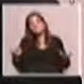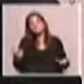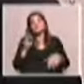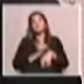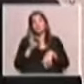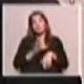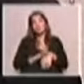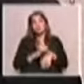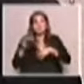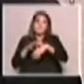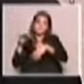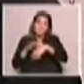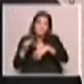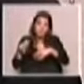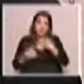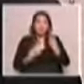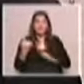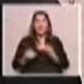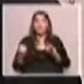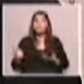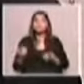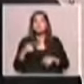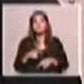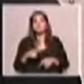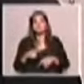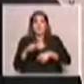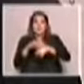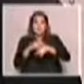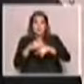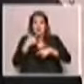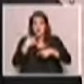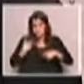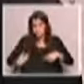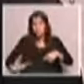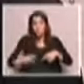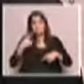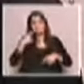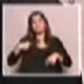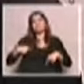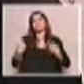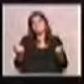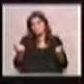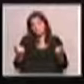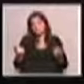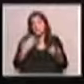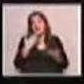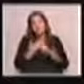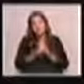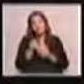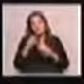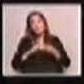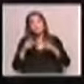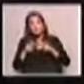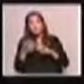doença que ataca a pele. Muitas vezes, sendo o maior órgão do corpo humano, está exposto, levando a alguns problemas,